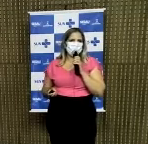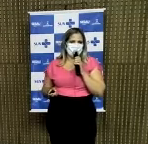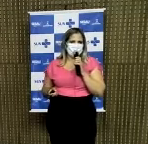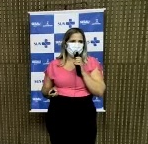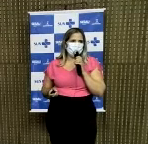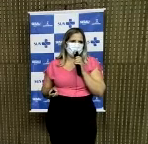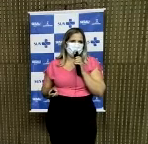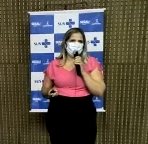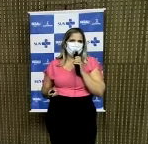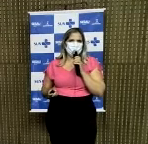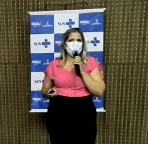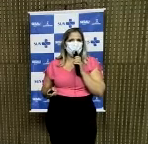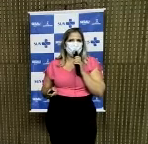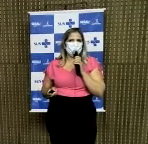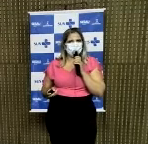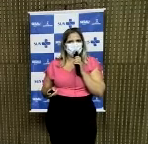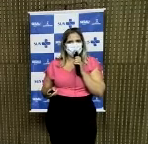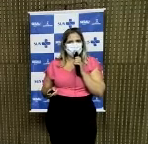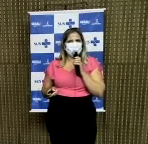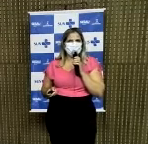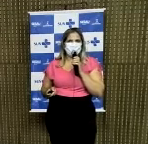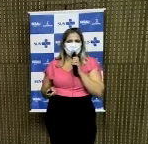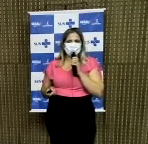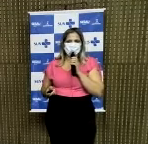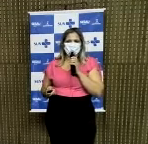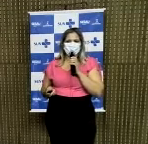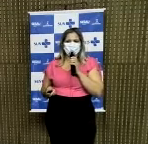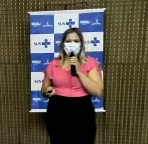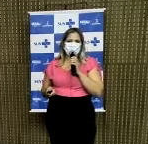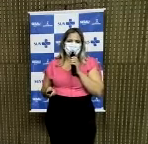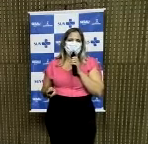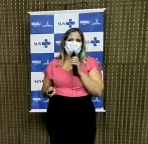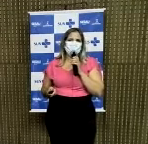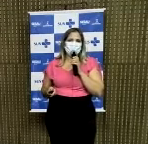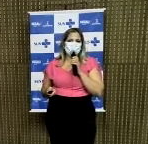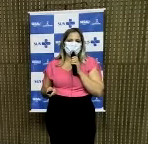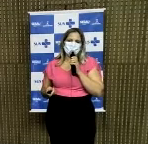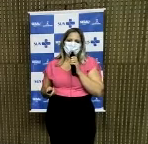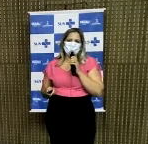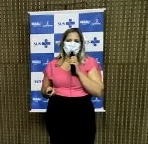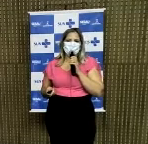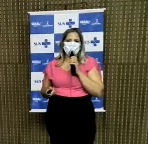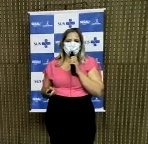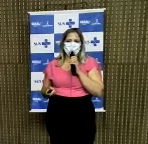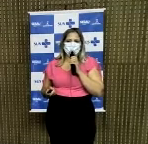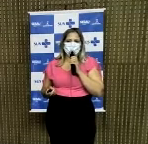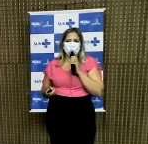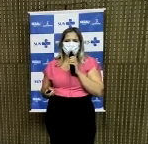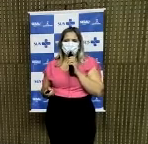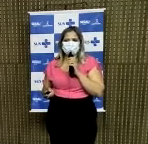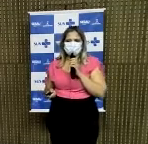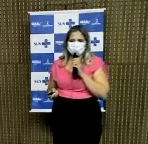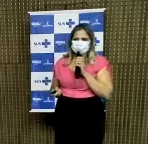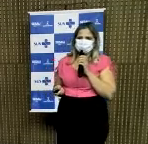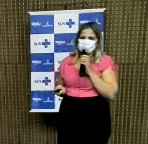atendimento de urgência, acolhimento desses pacientes na medida do possível, né? Conforme conseguiu, foi